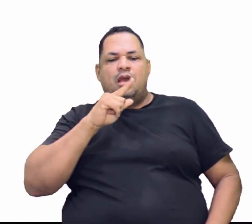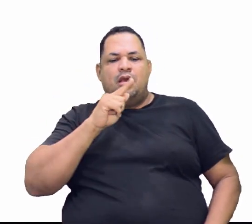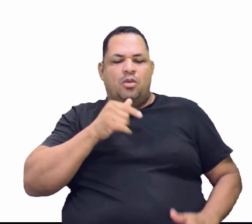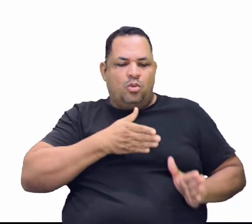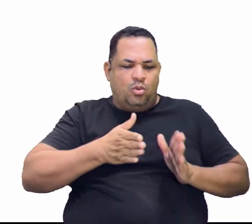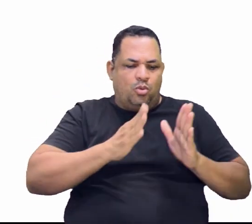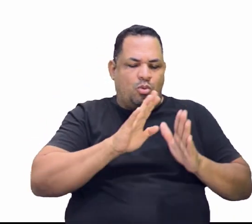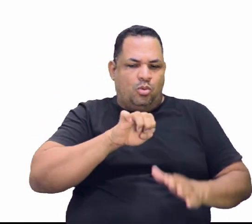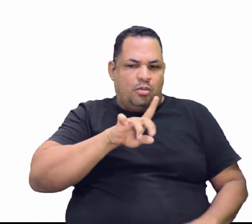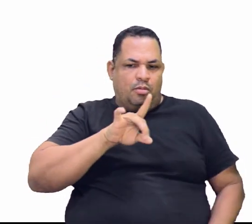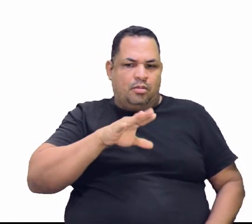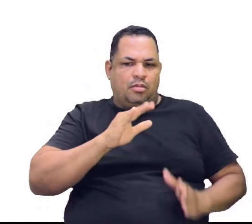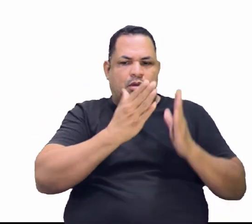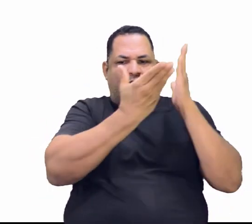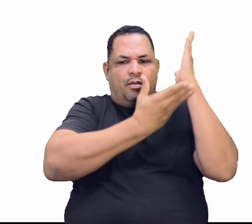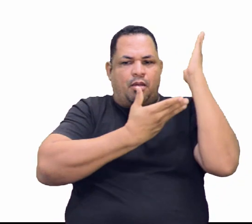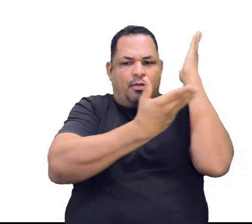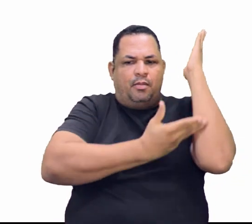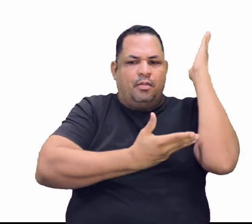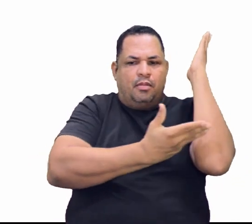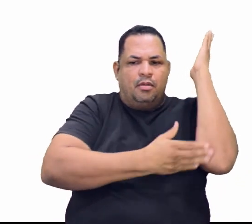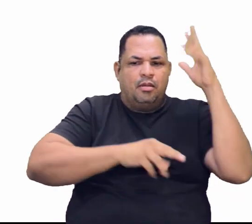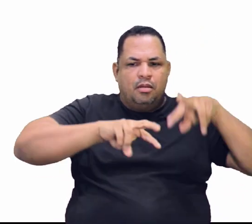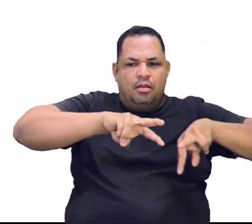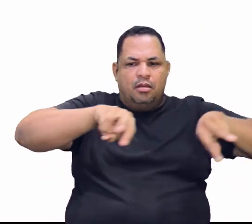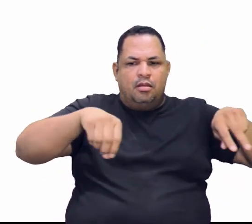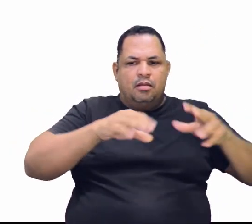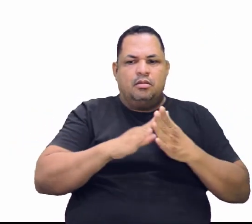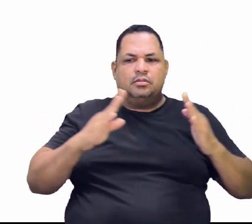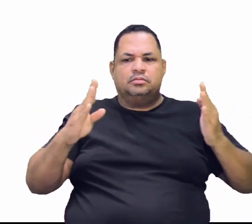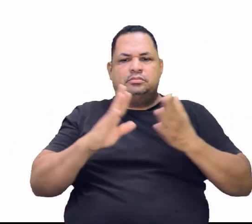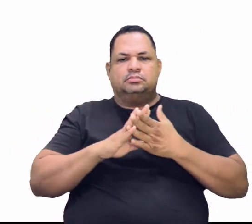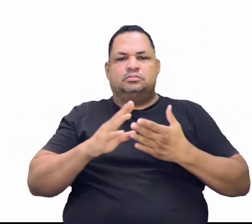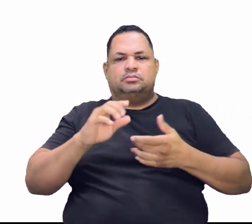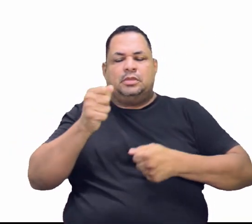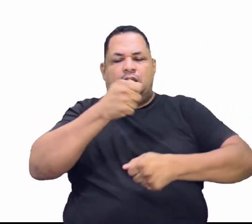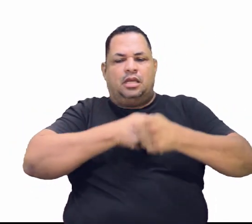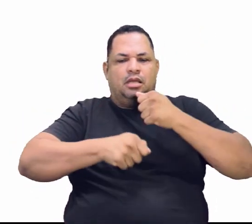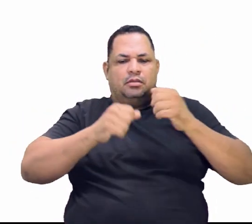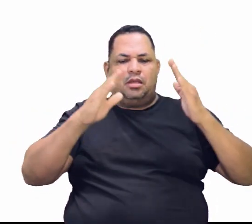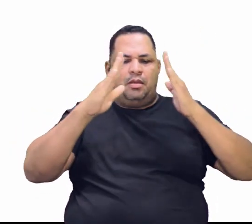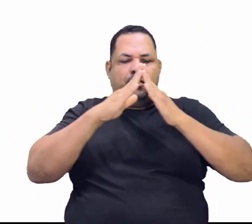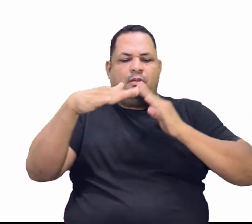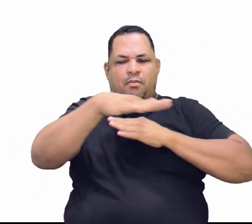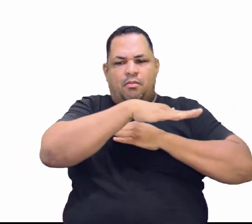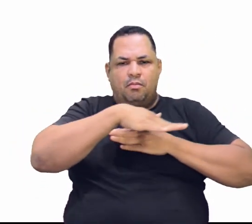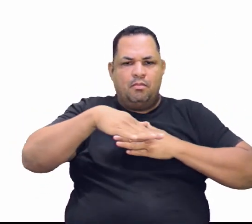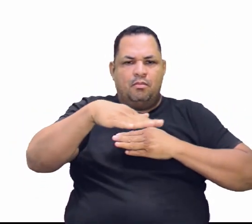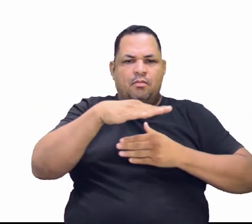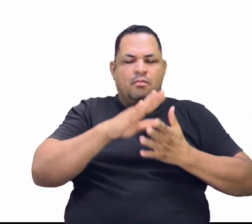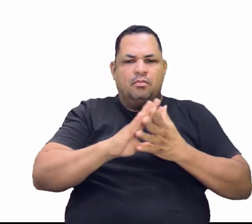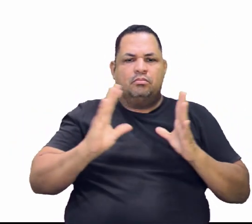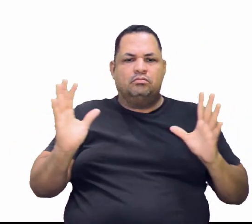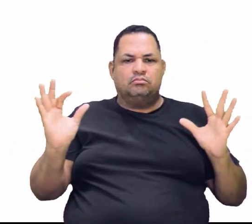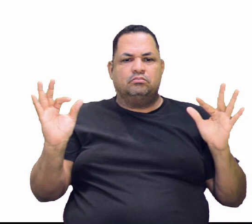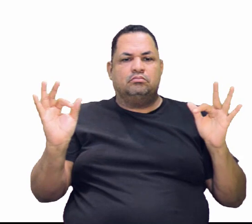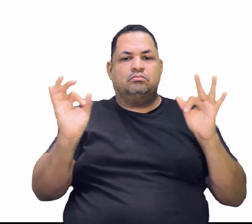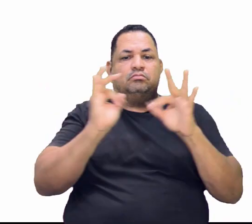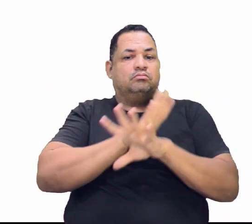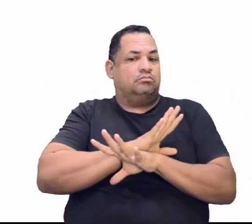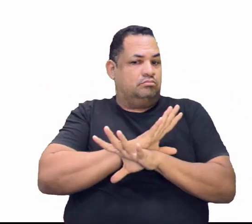Guaporé, vai cortar a seringa, vai ser seringueiro, vai administrar o barracão. E, para completar